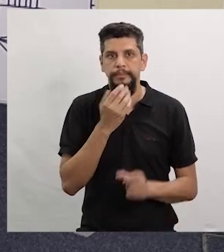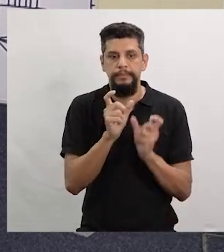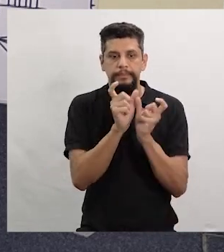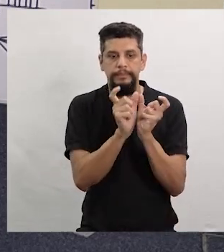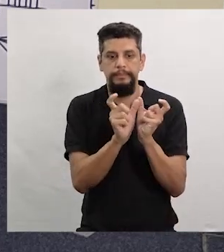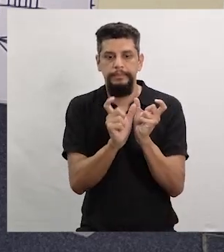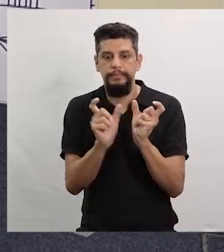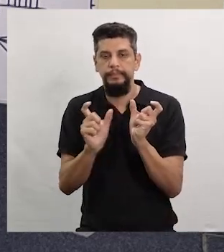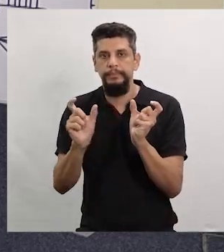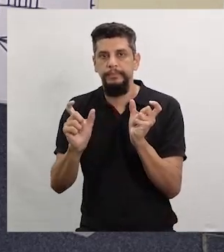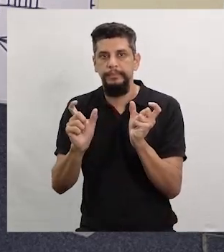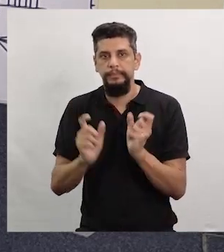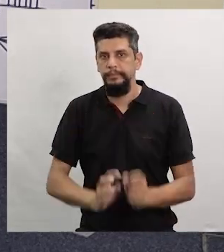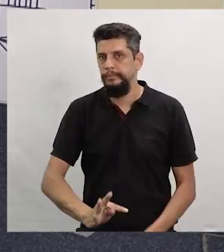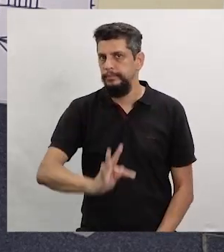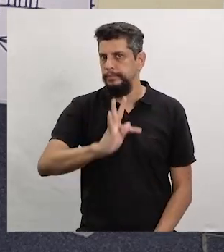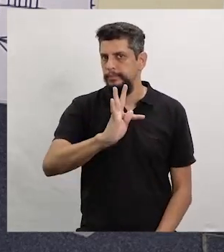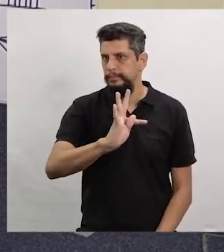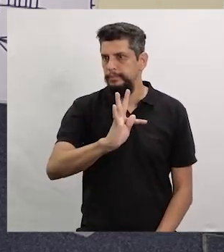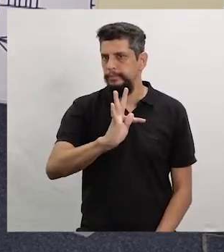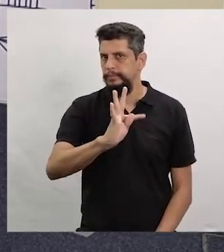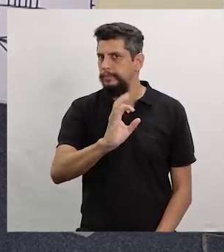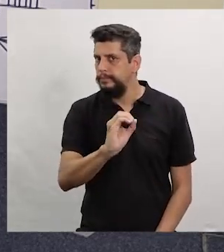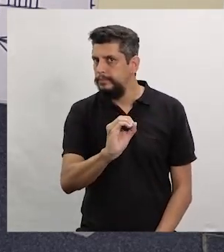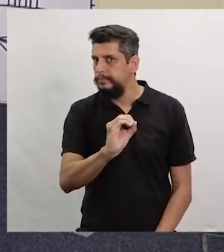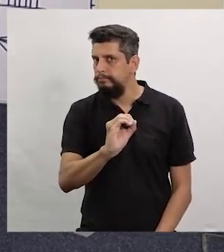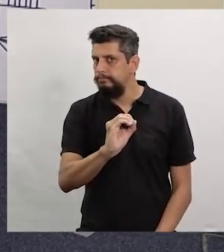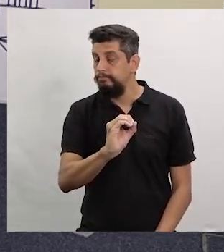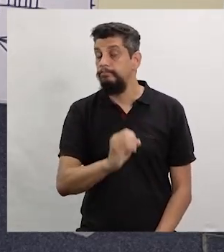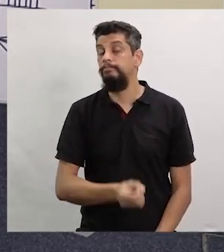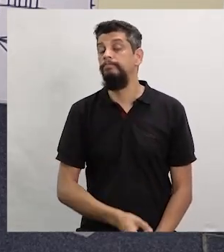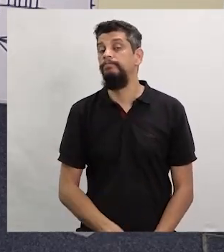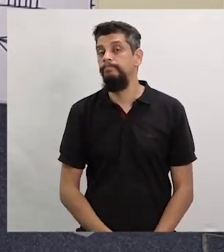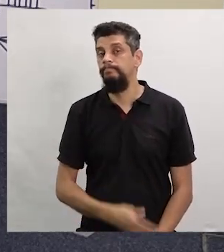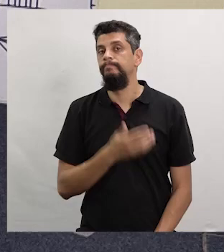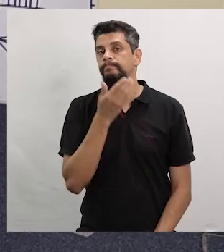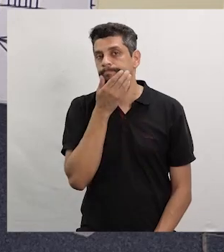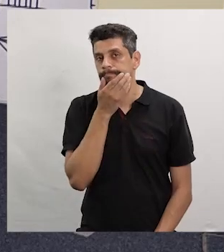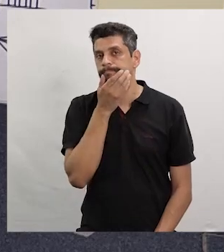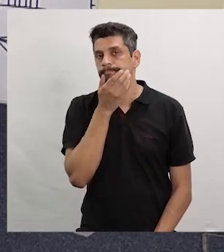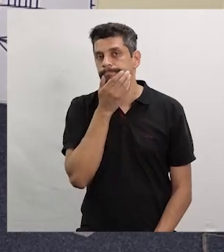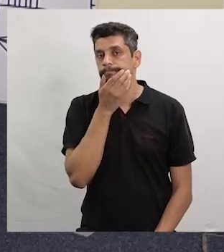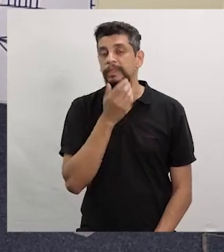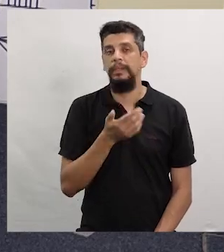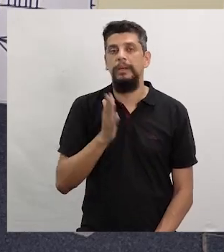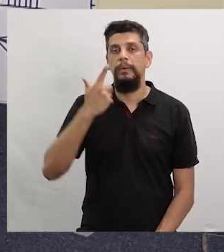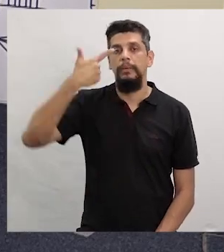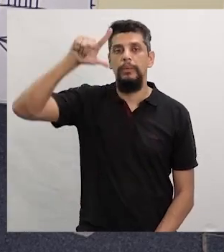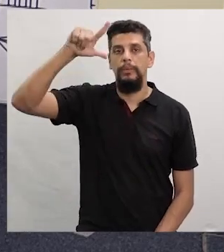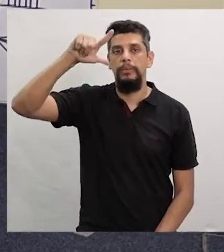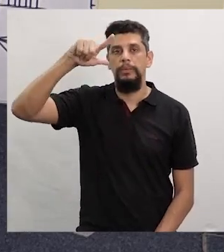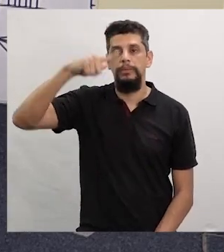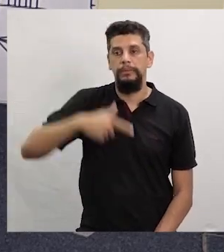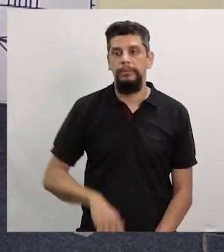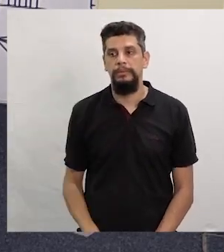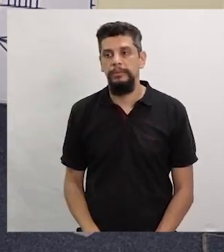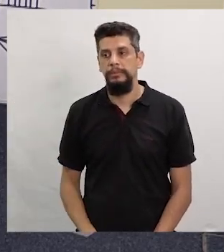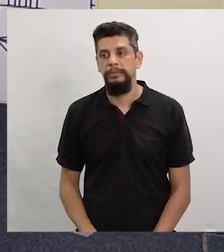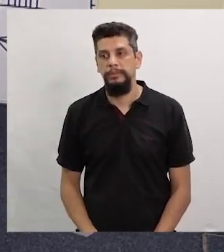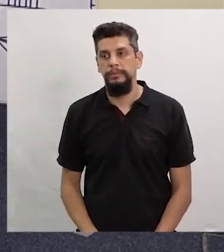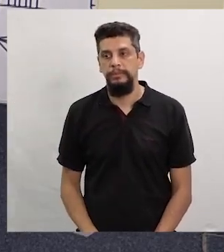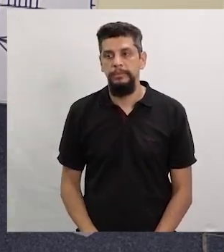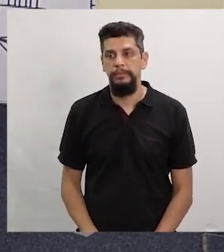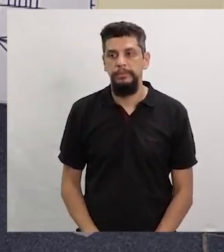vermelha Opa tô tô hum próxima jogada